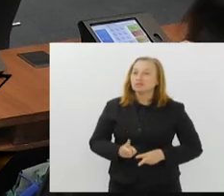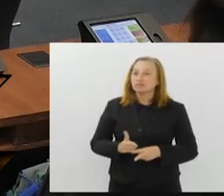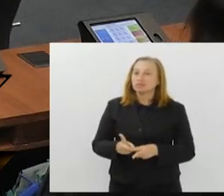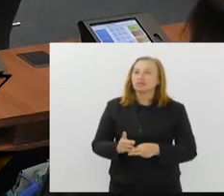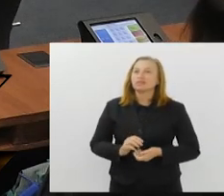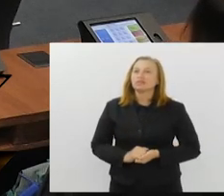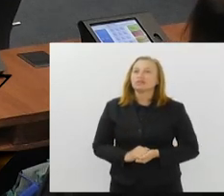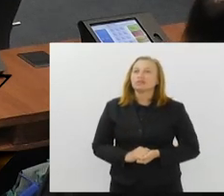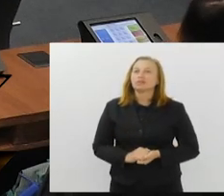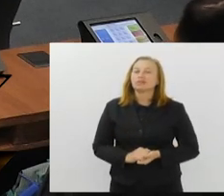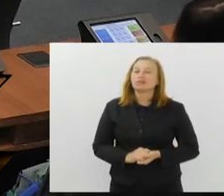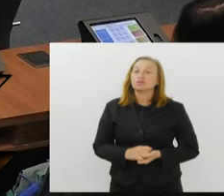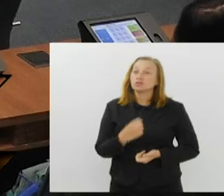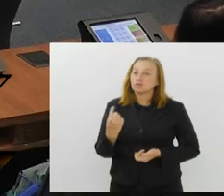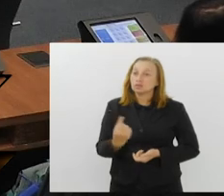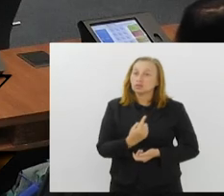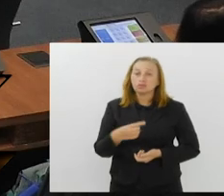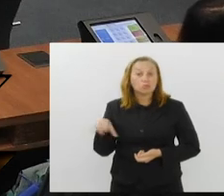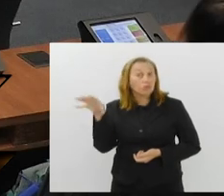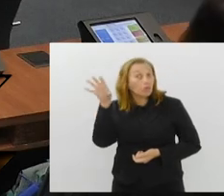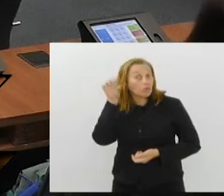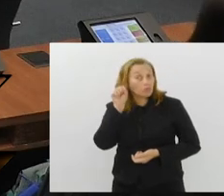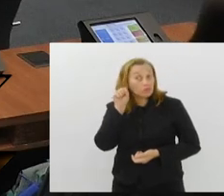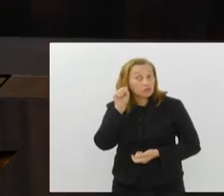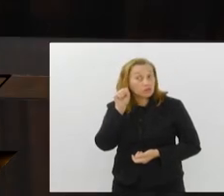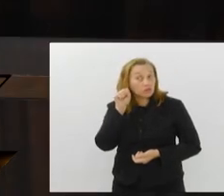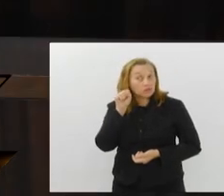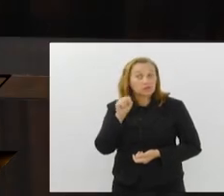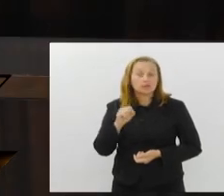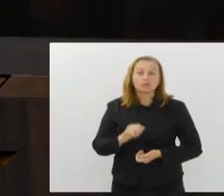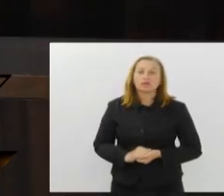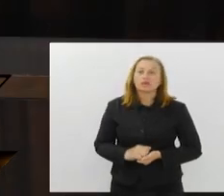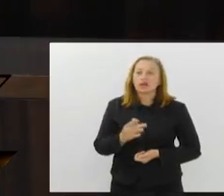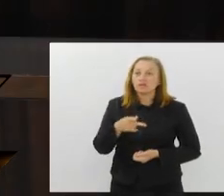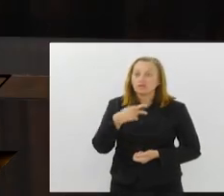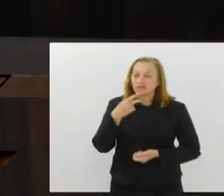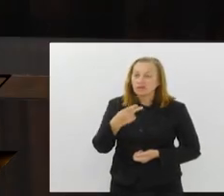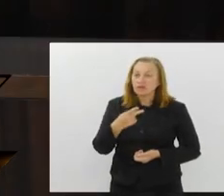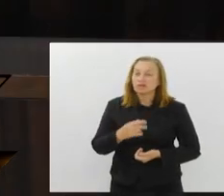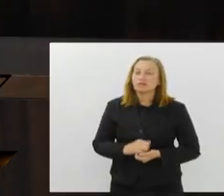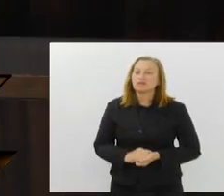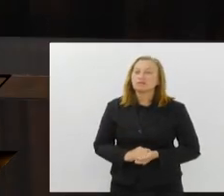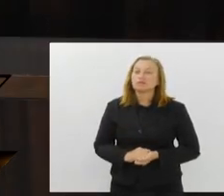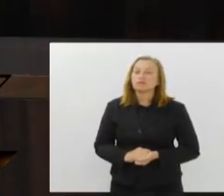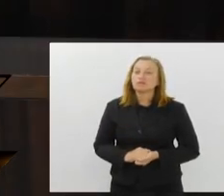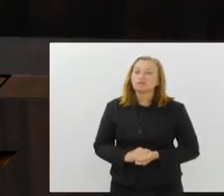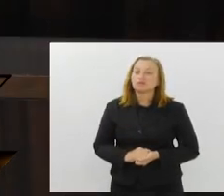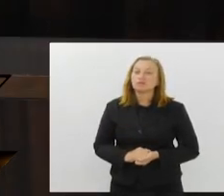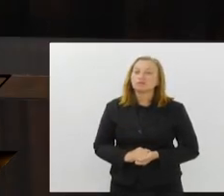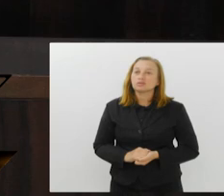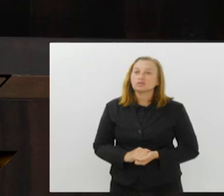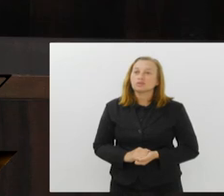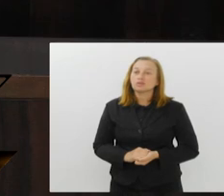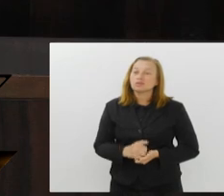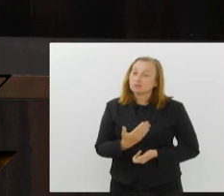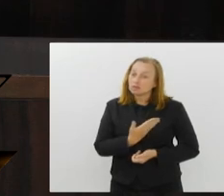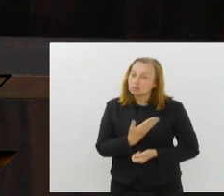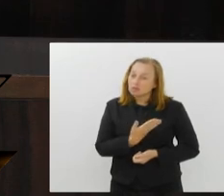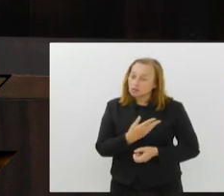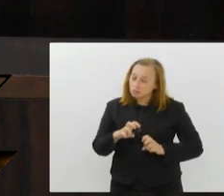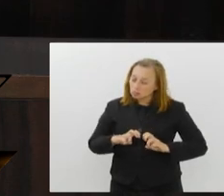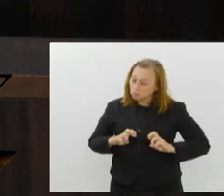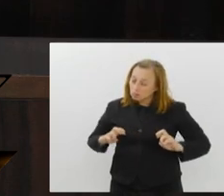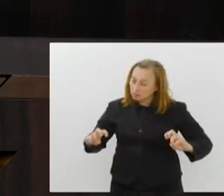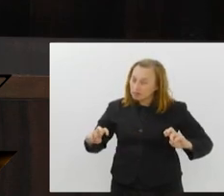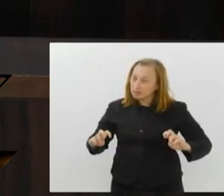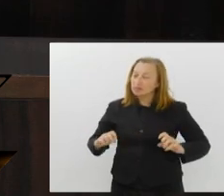forma nós vamos ouvir a a saudação eh dos nossos companheiros